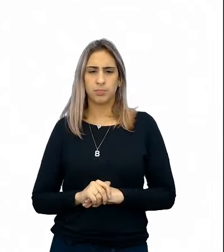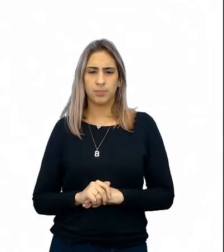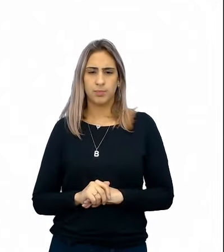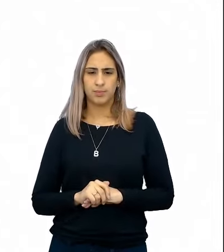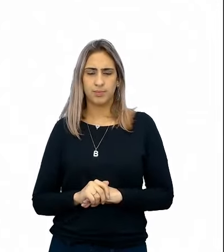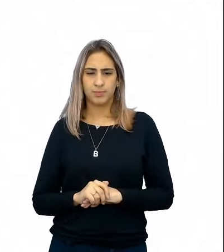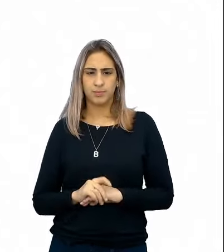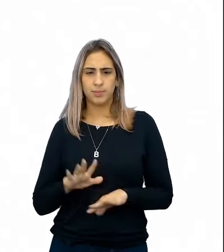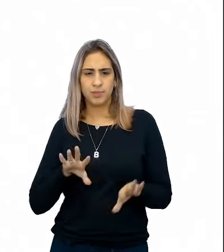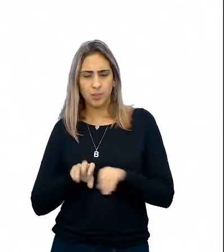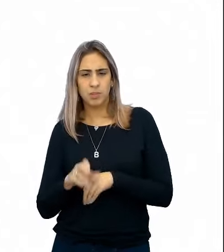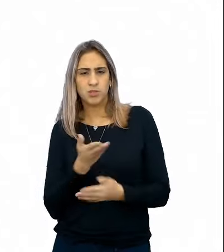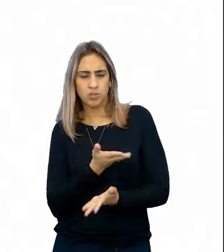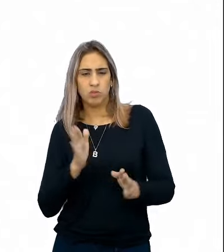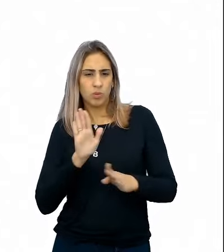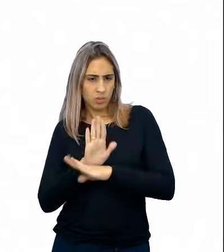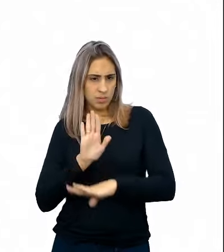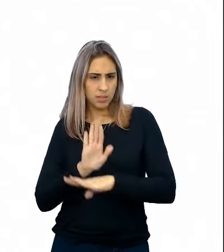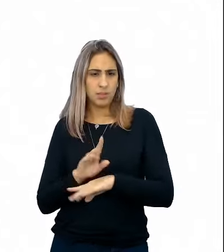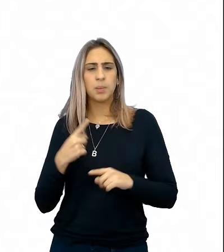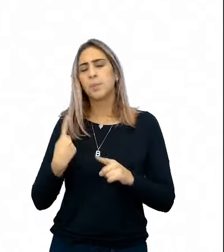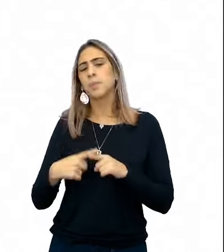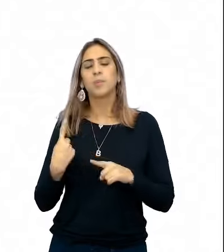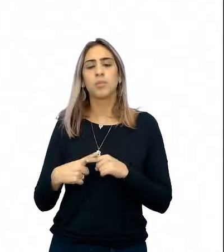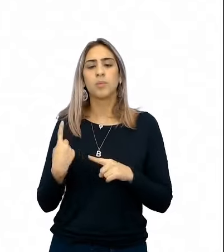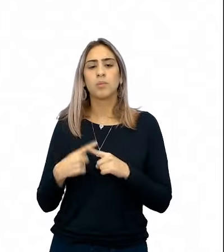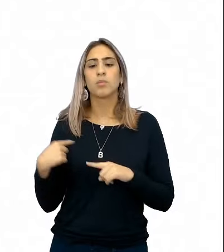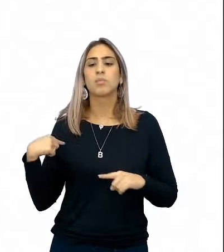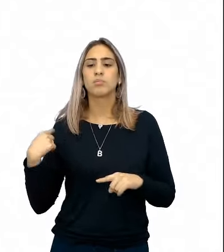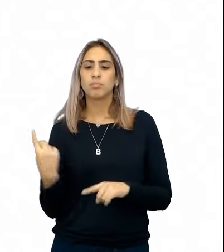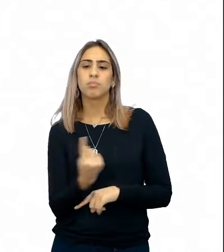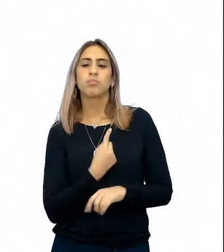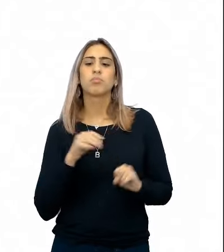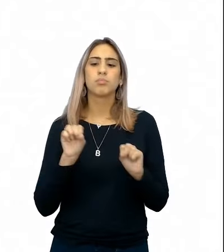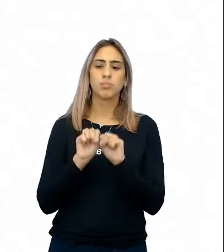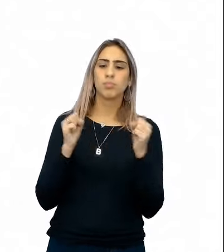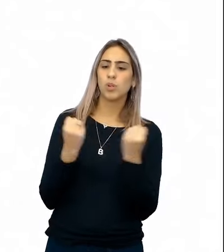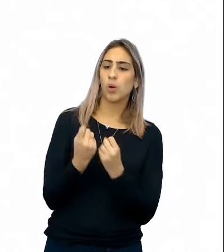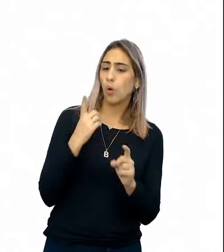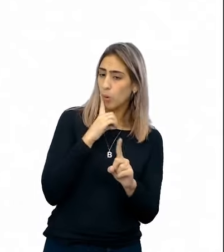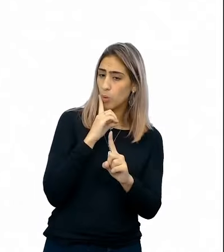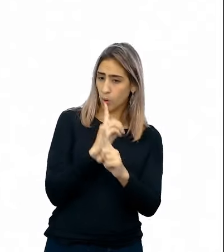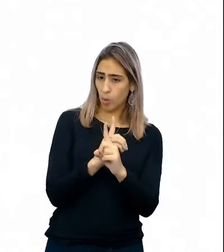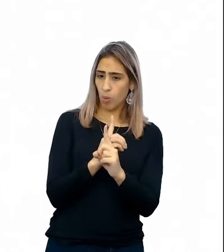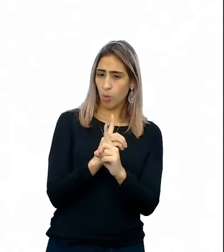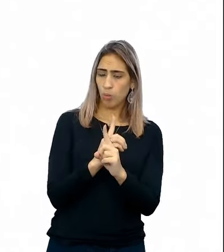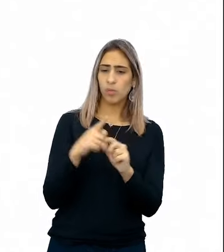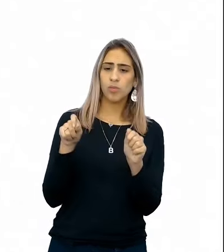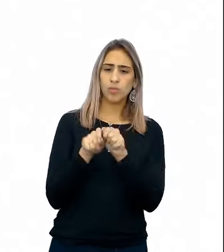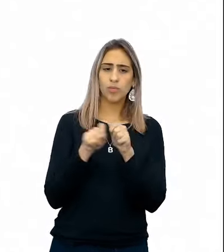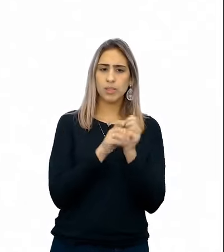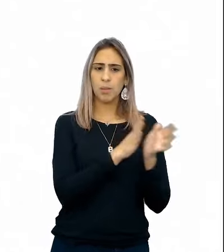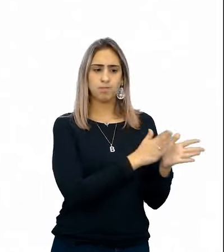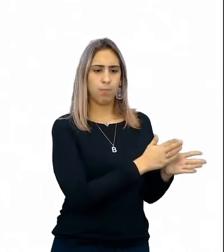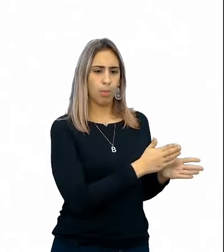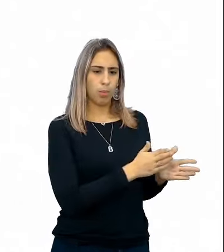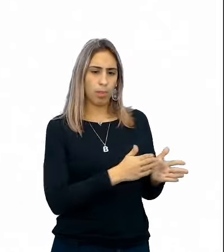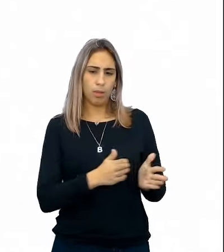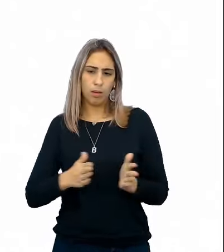a formação de vocês, porque quando a gente sistematiza o encontro, fizemos tanta